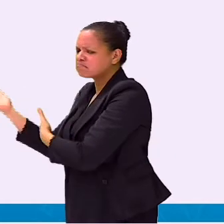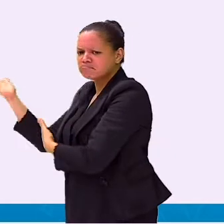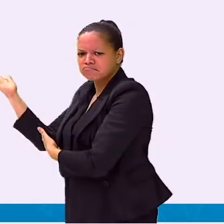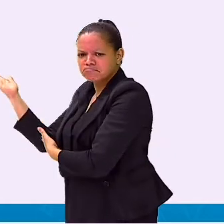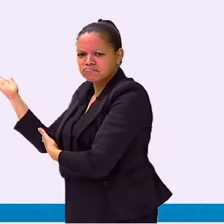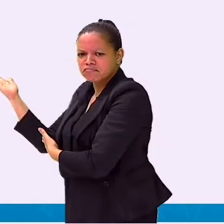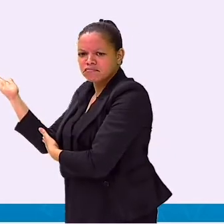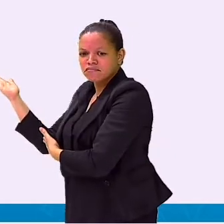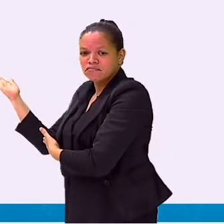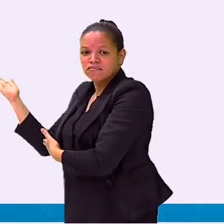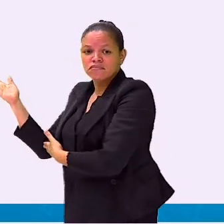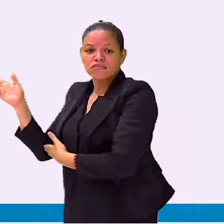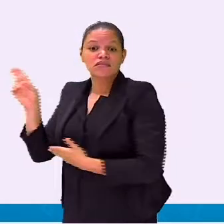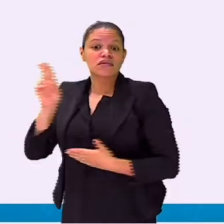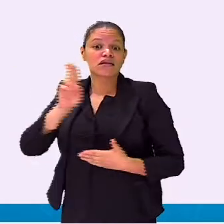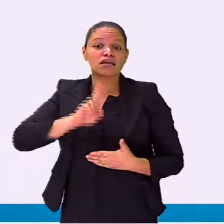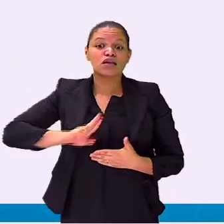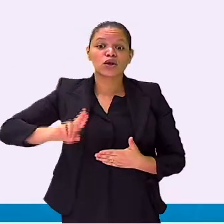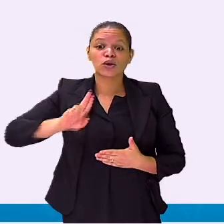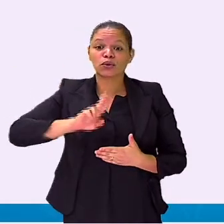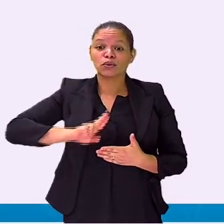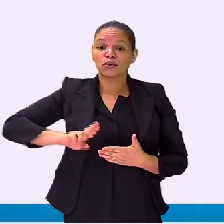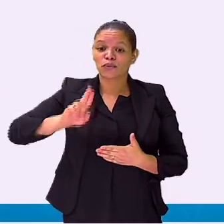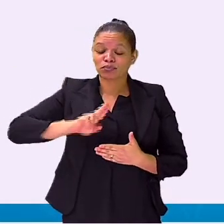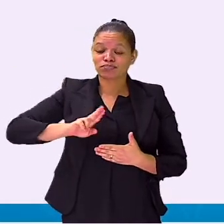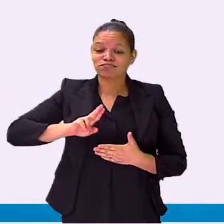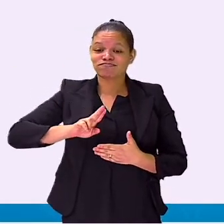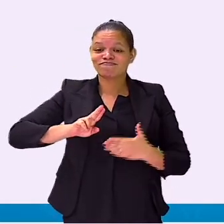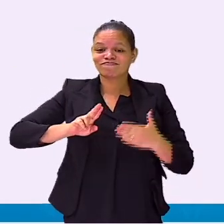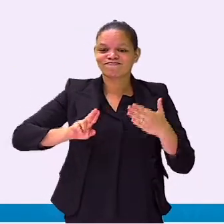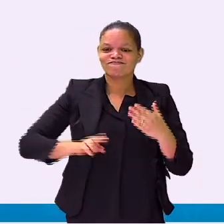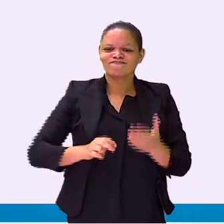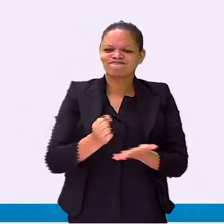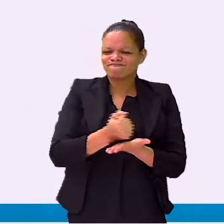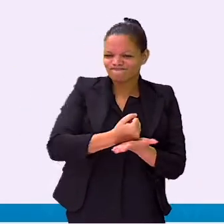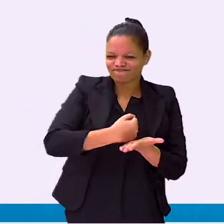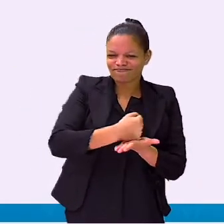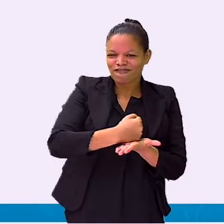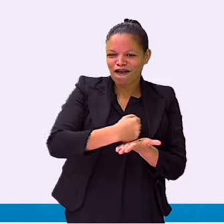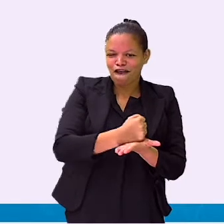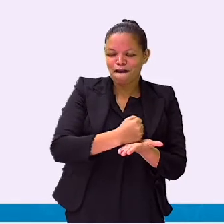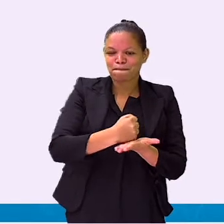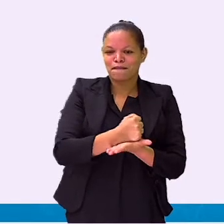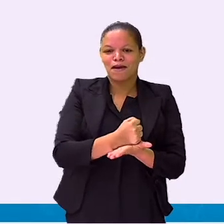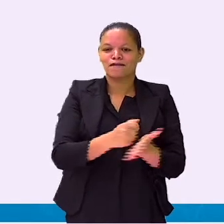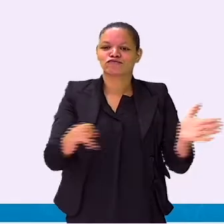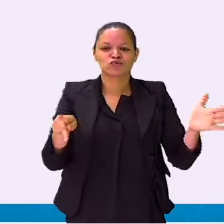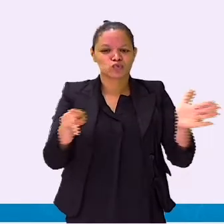estamos falando sobre bendizer alguém, falar boas coisas sobre